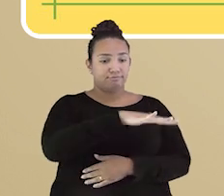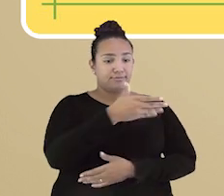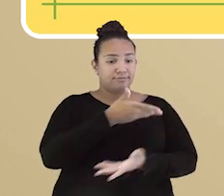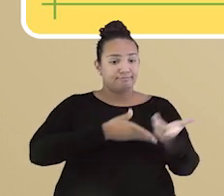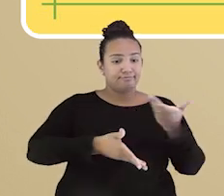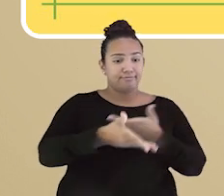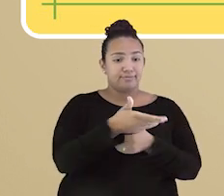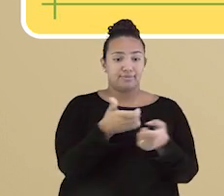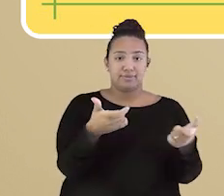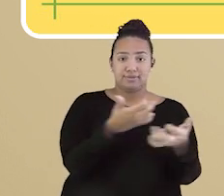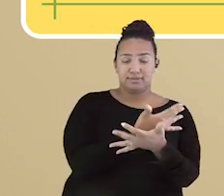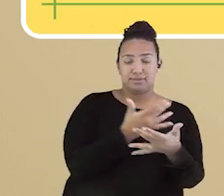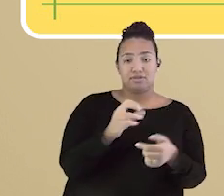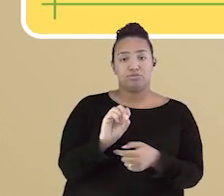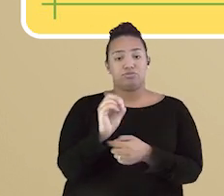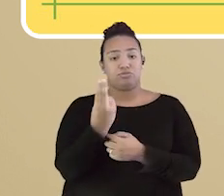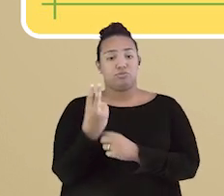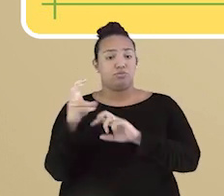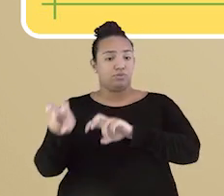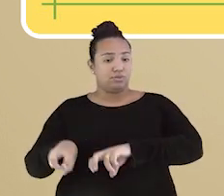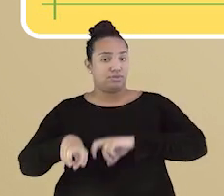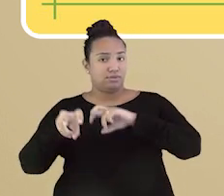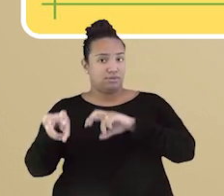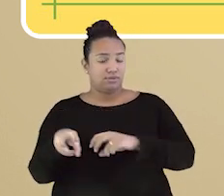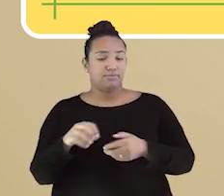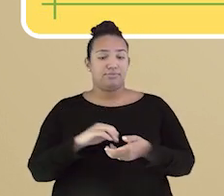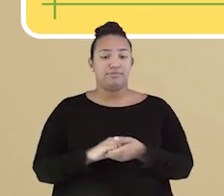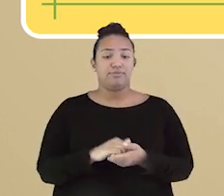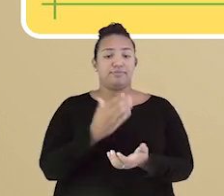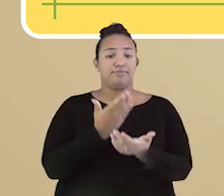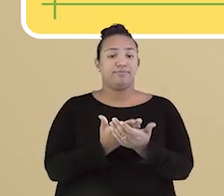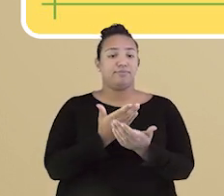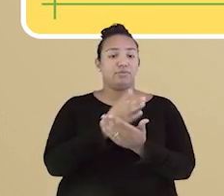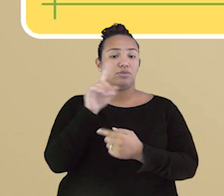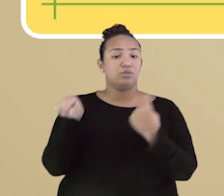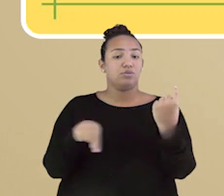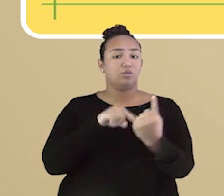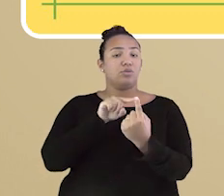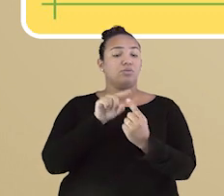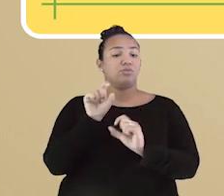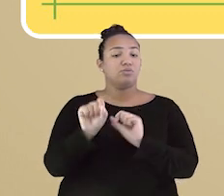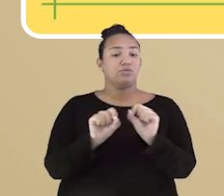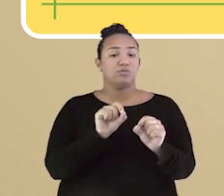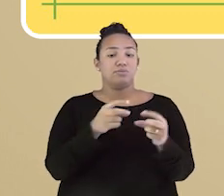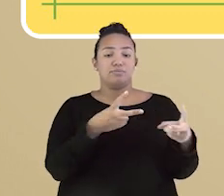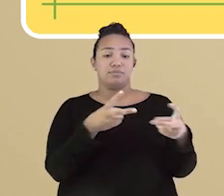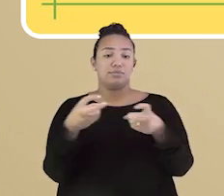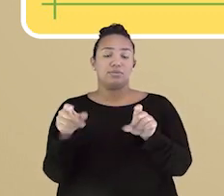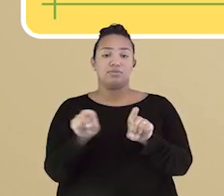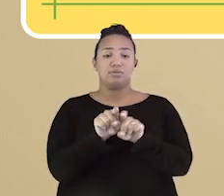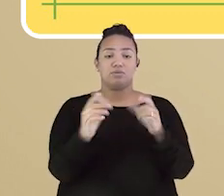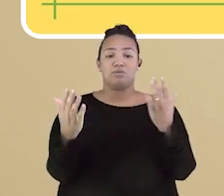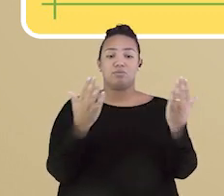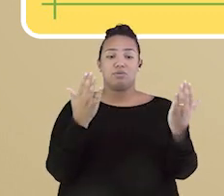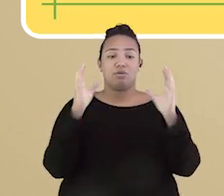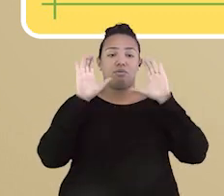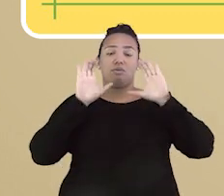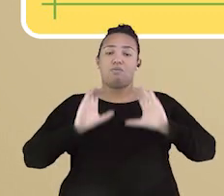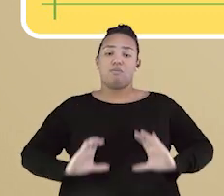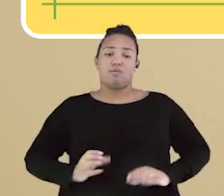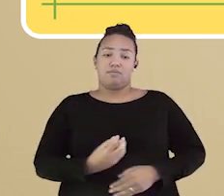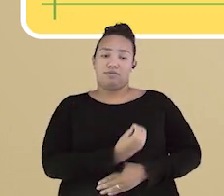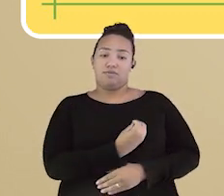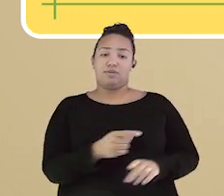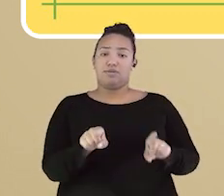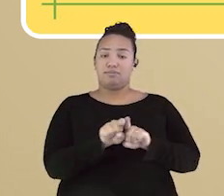cidade, seja no campo. O objetivo da aula é identificar e comparar os modos de viver e características do campo